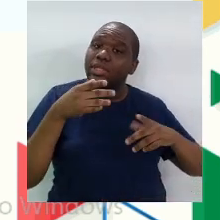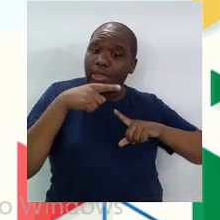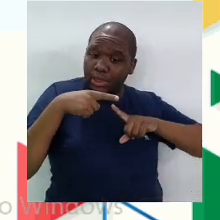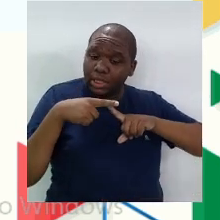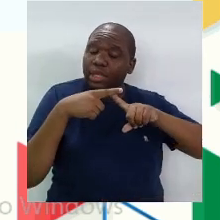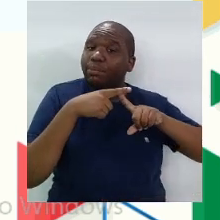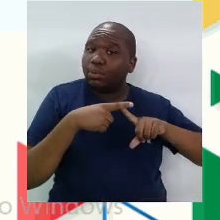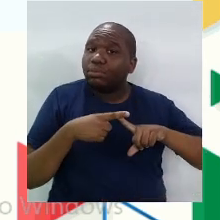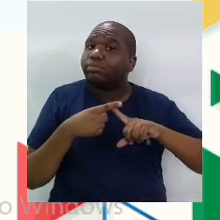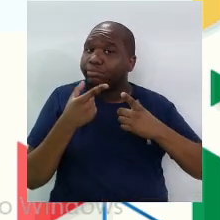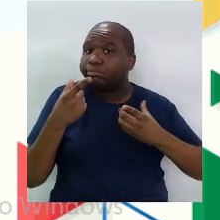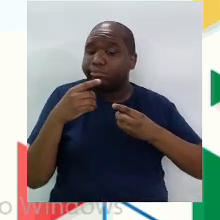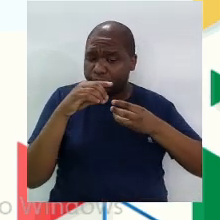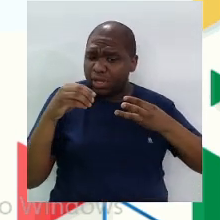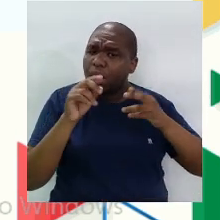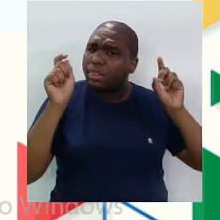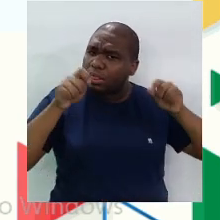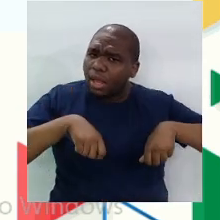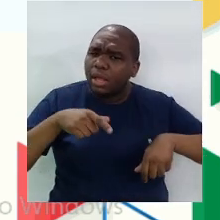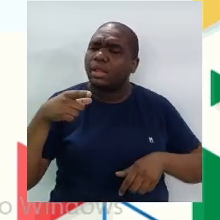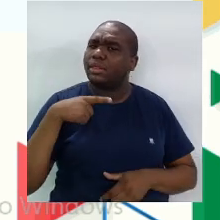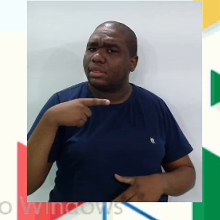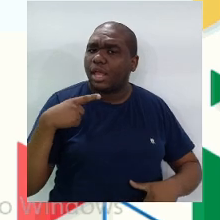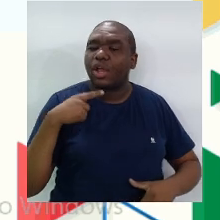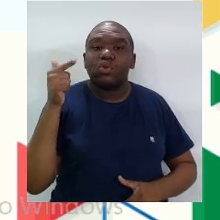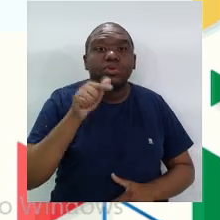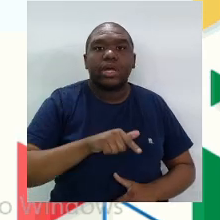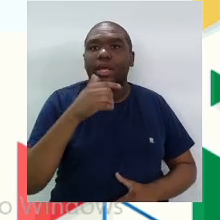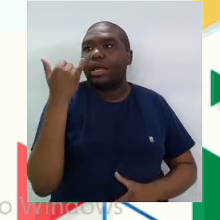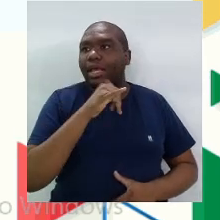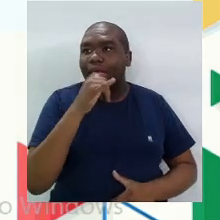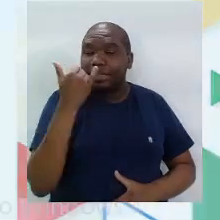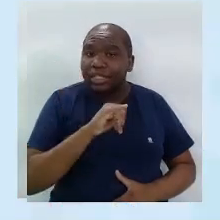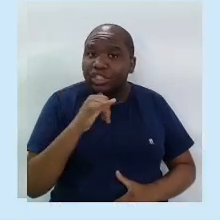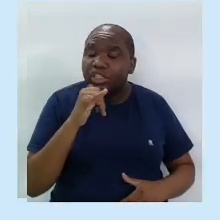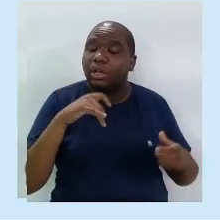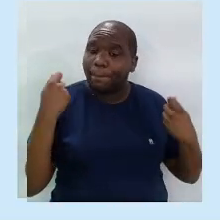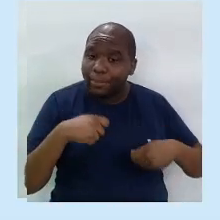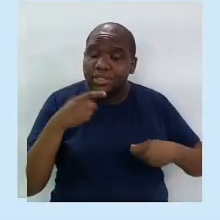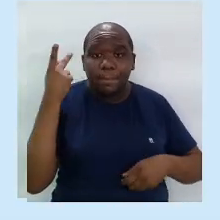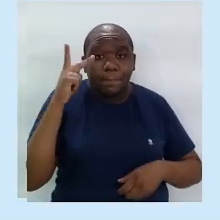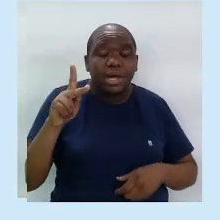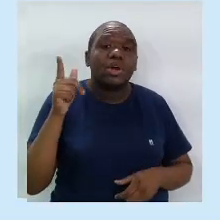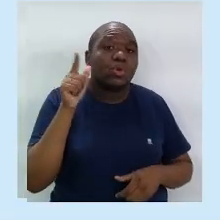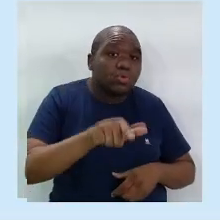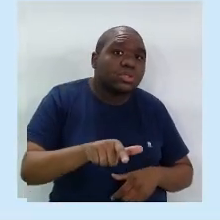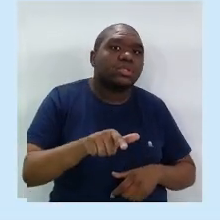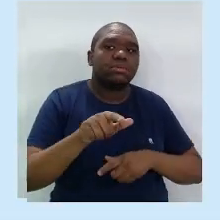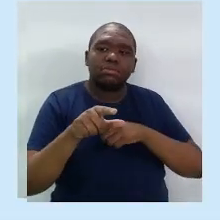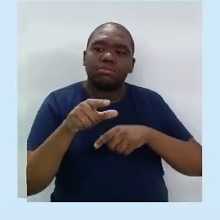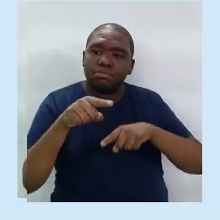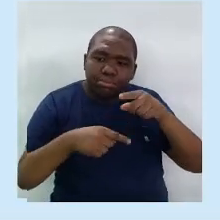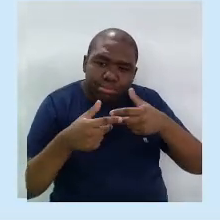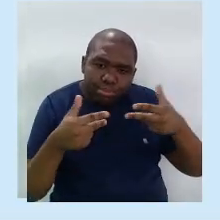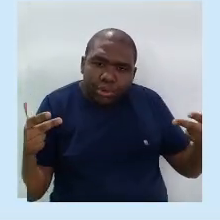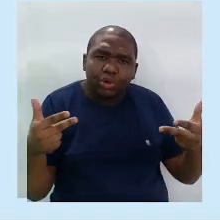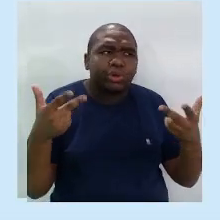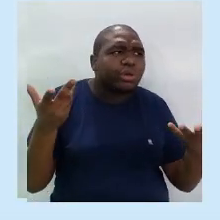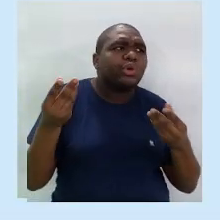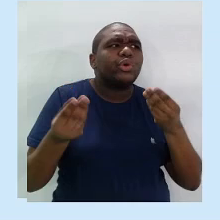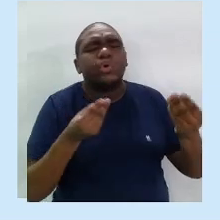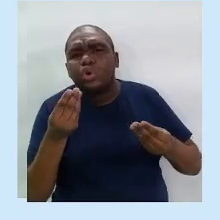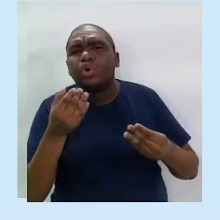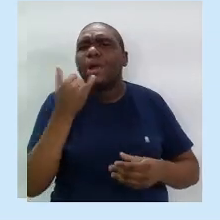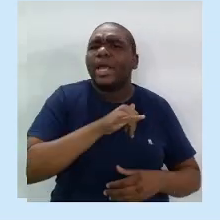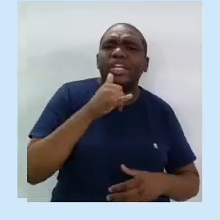célula consegue obter energia necessária para as suas atividades. Aí você fica perguntando, que energias